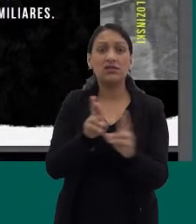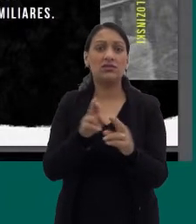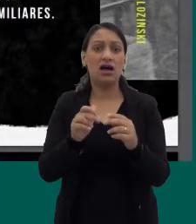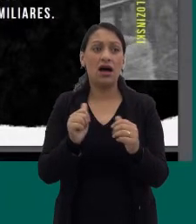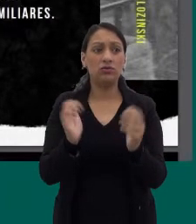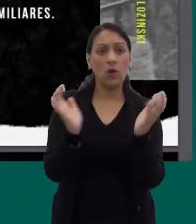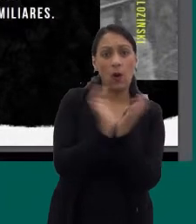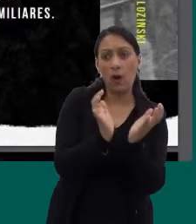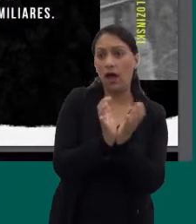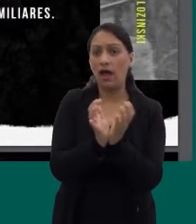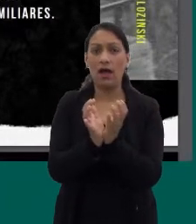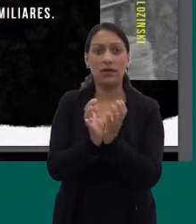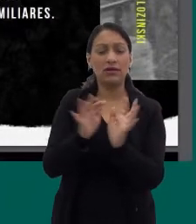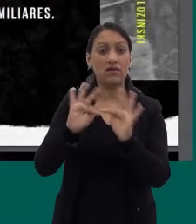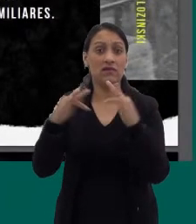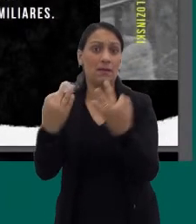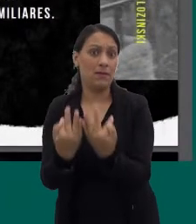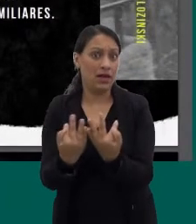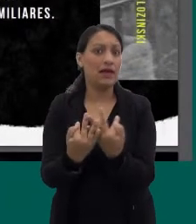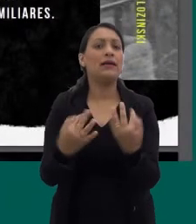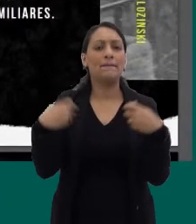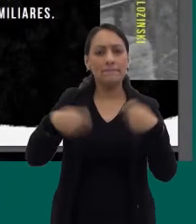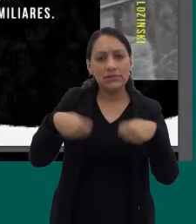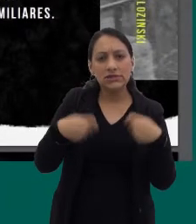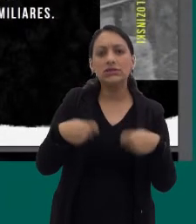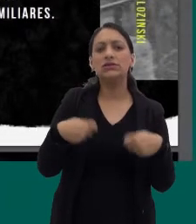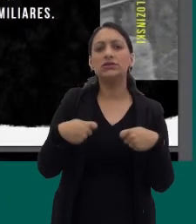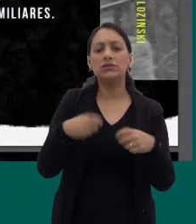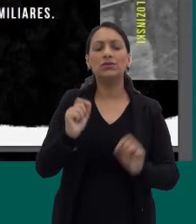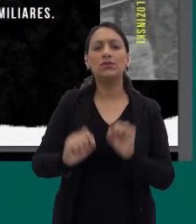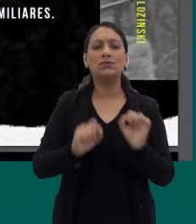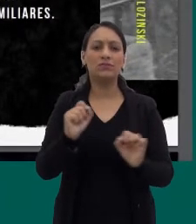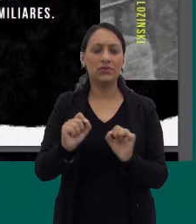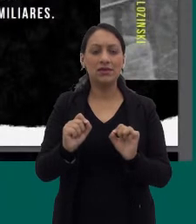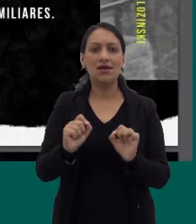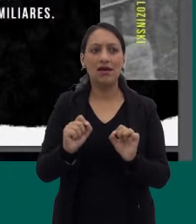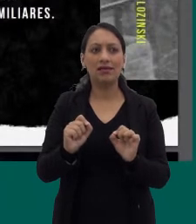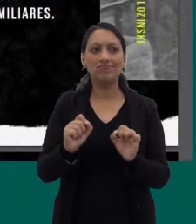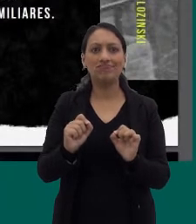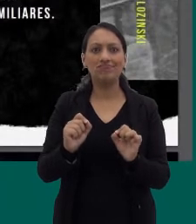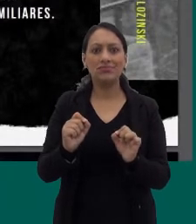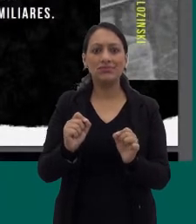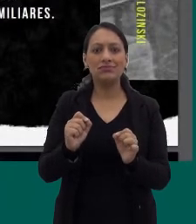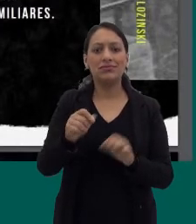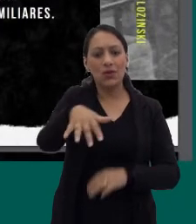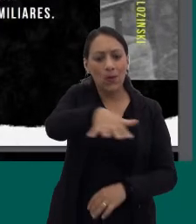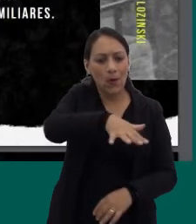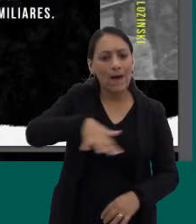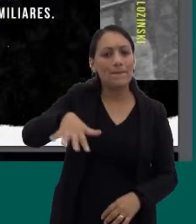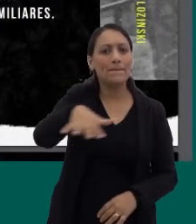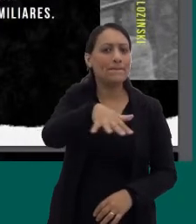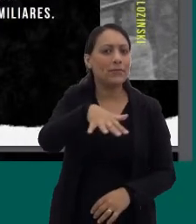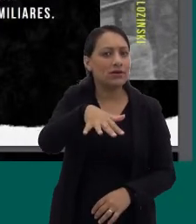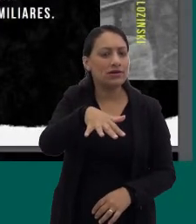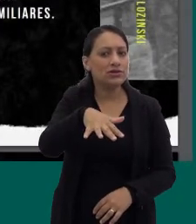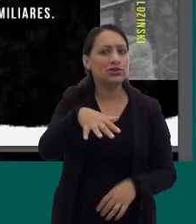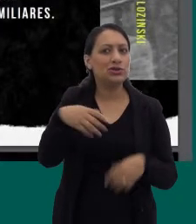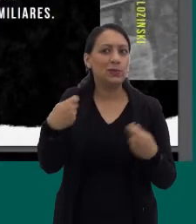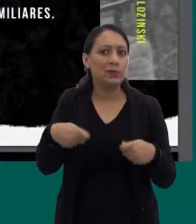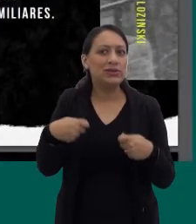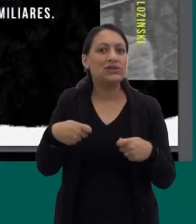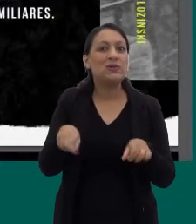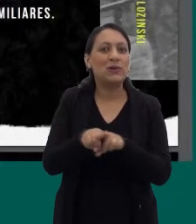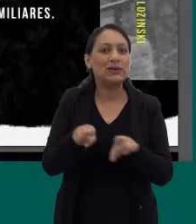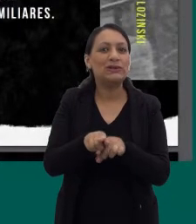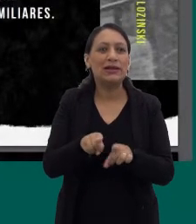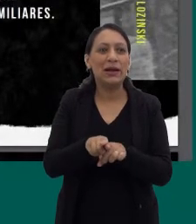e familiares também. Então, a gente precisou estar dentro de um ambiente onde a gente teve que se ouvir,